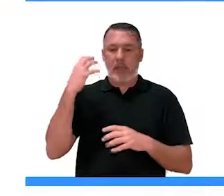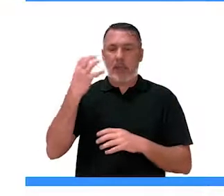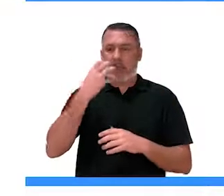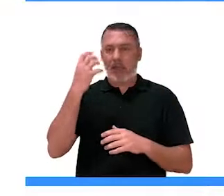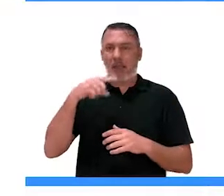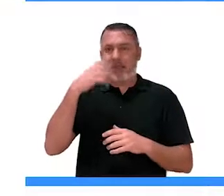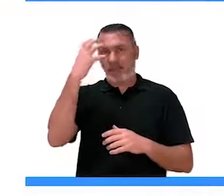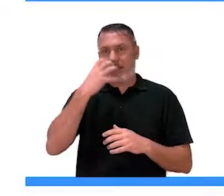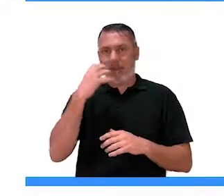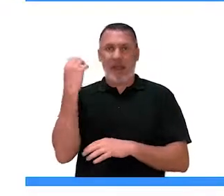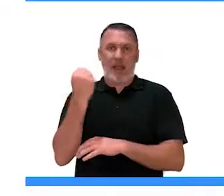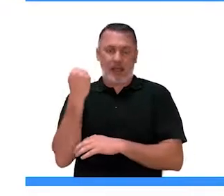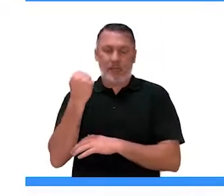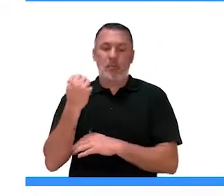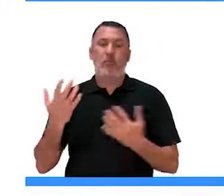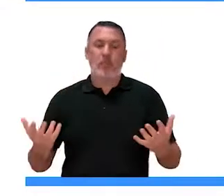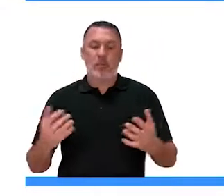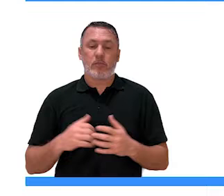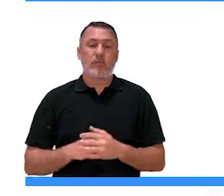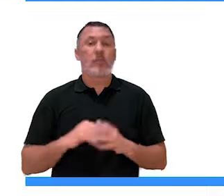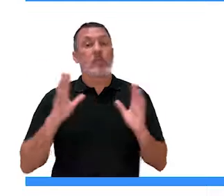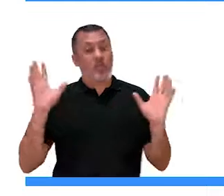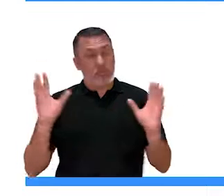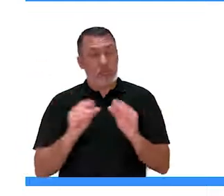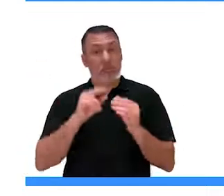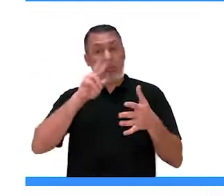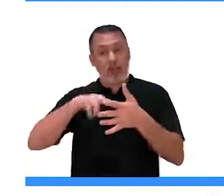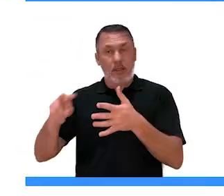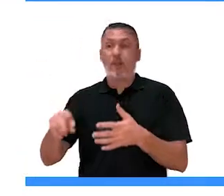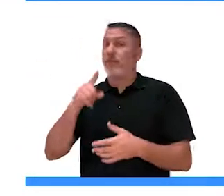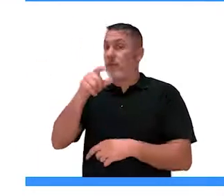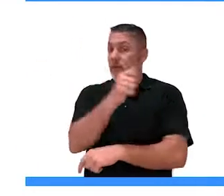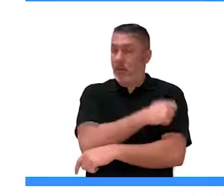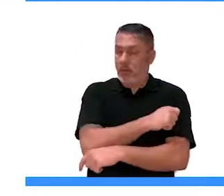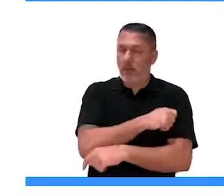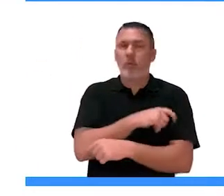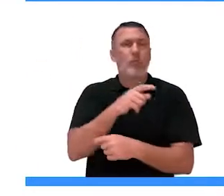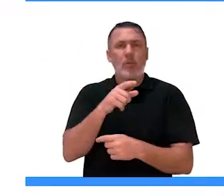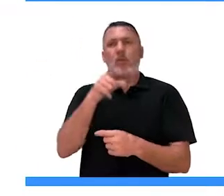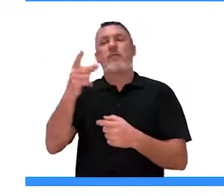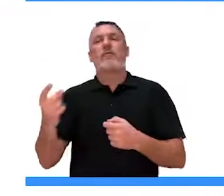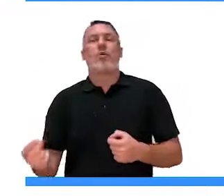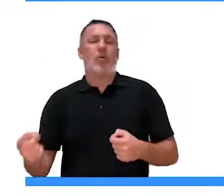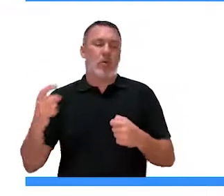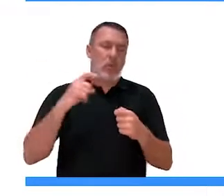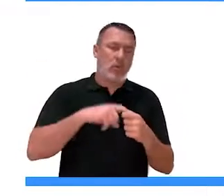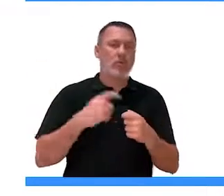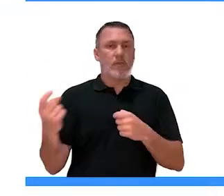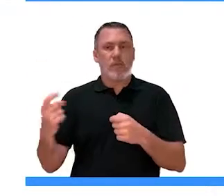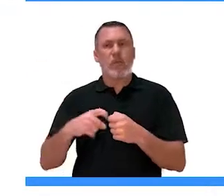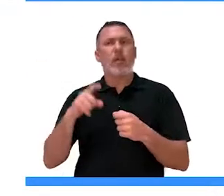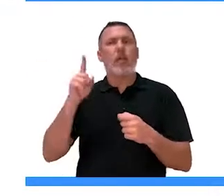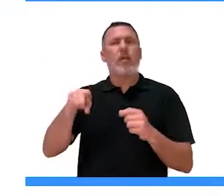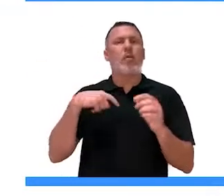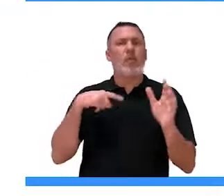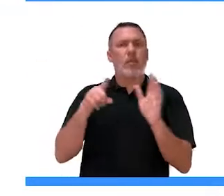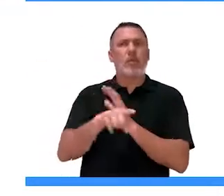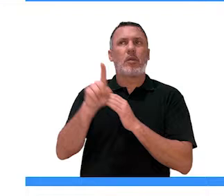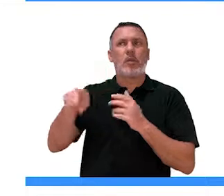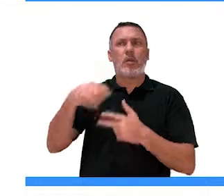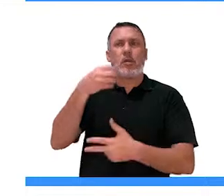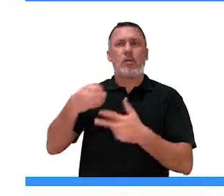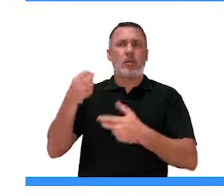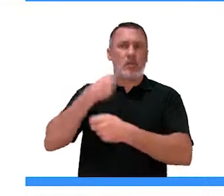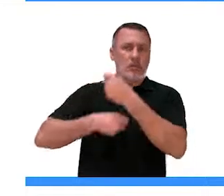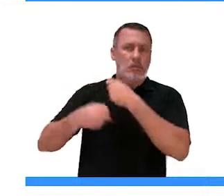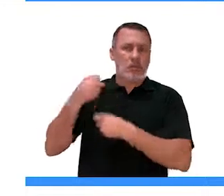é um texto que necessita de pelo menos 2 leituras, tá? Então você, aluno, precisa voltar. Essa foi uma questão também do